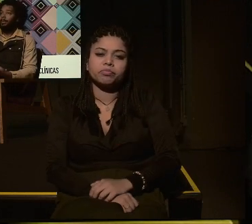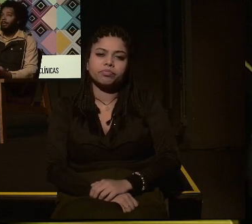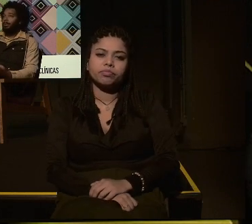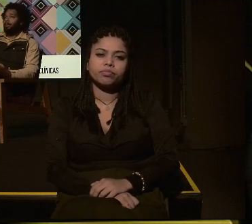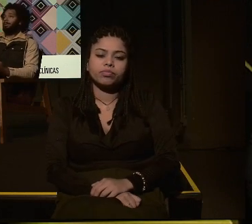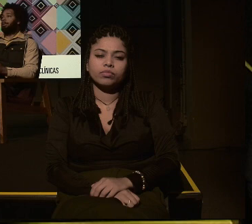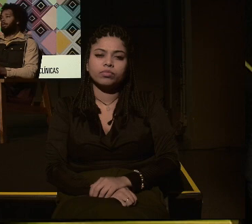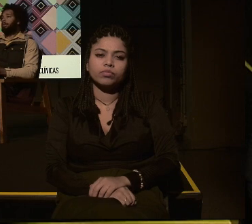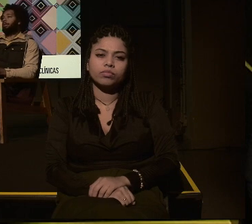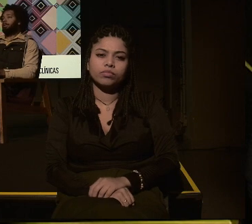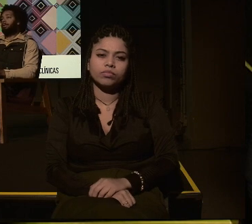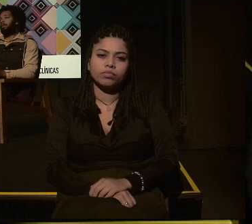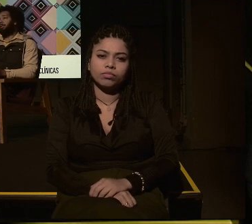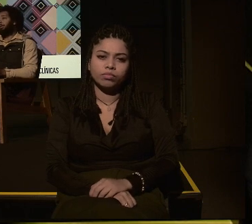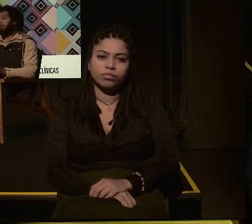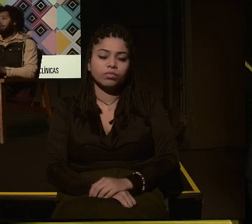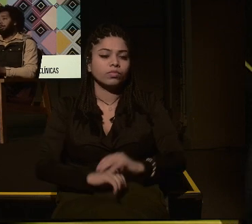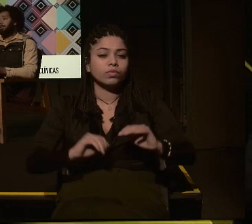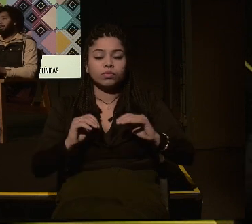quando